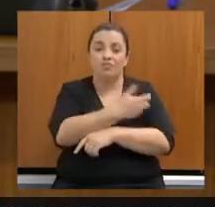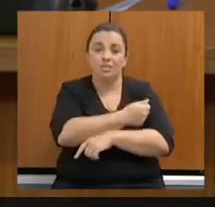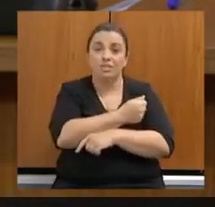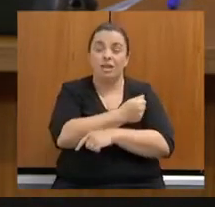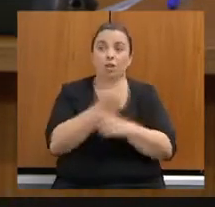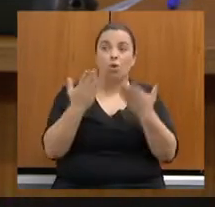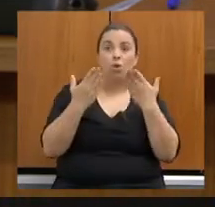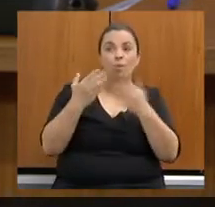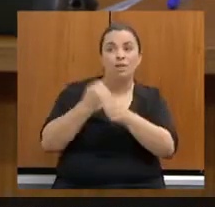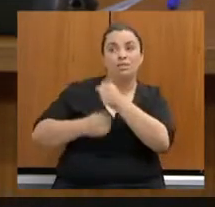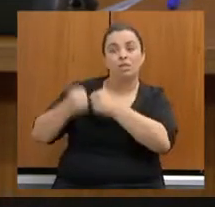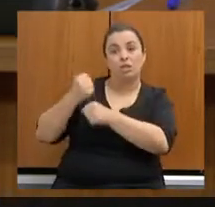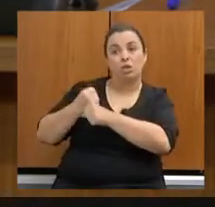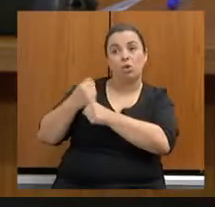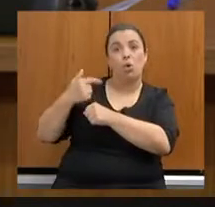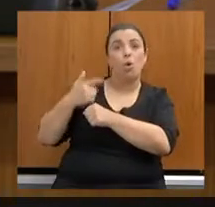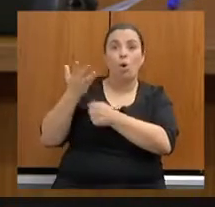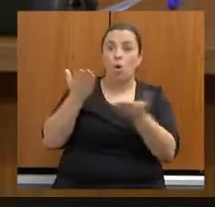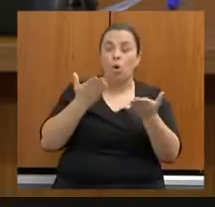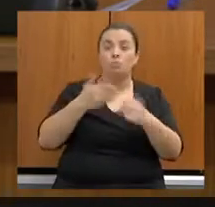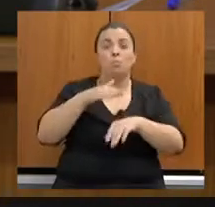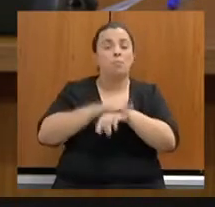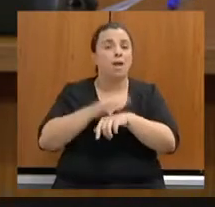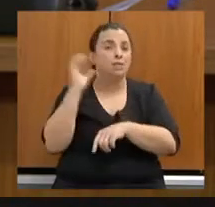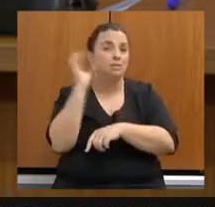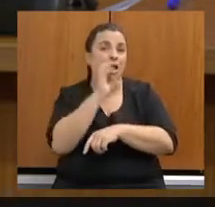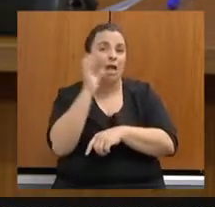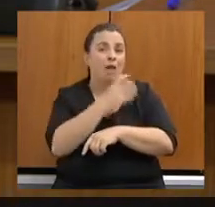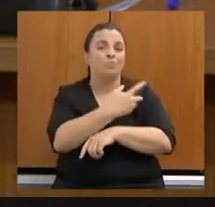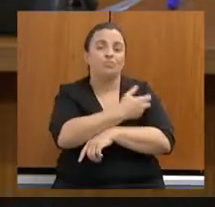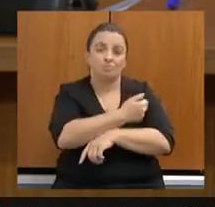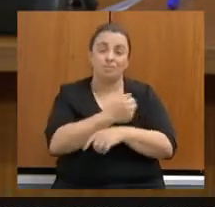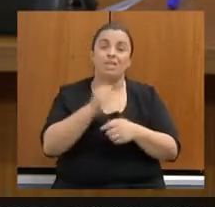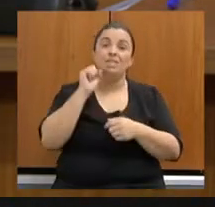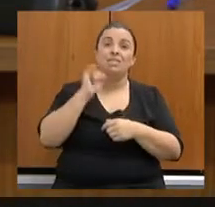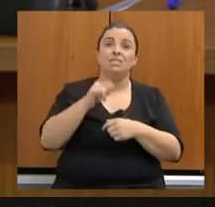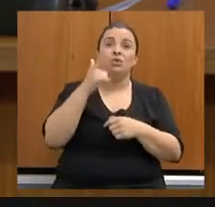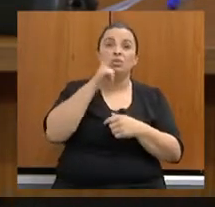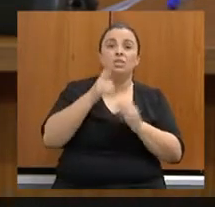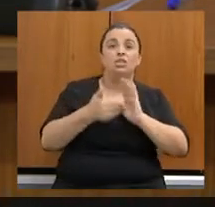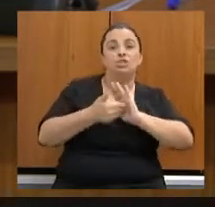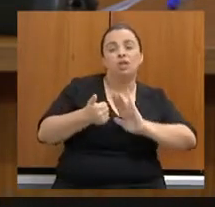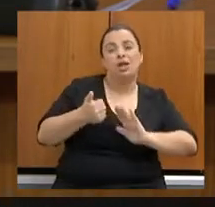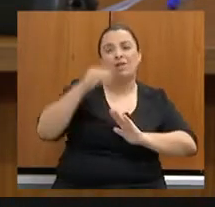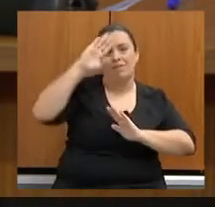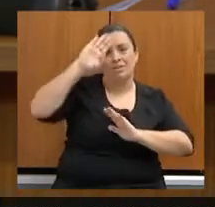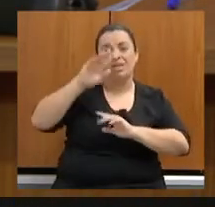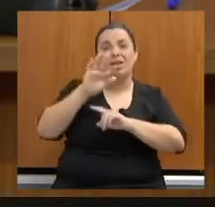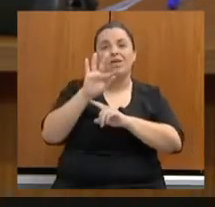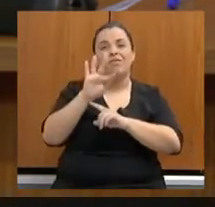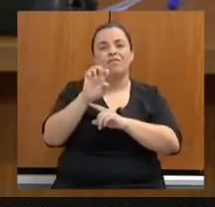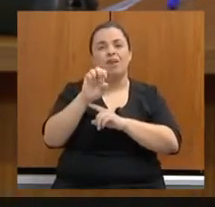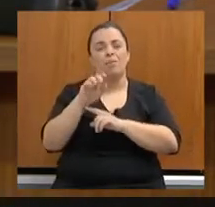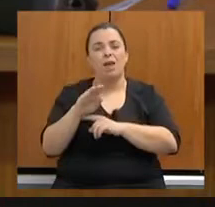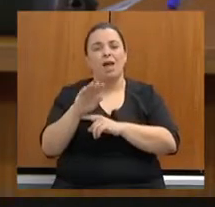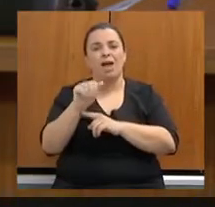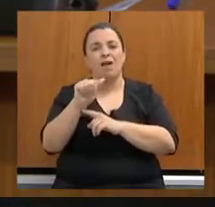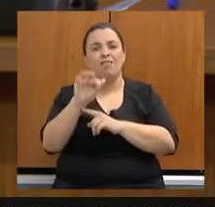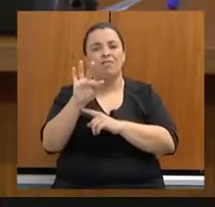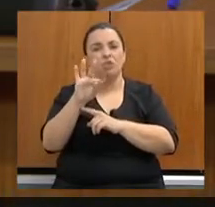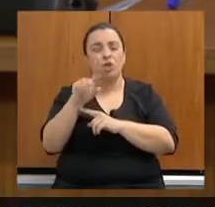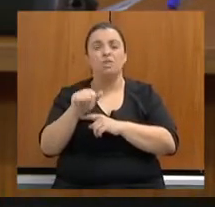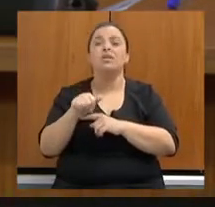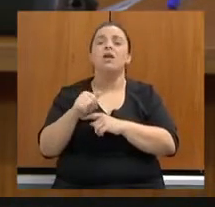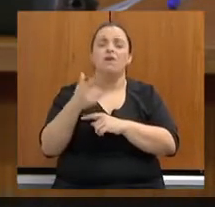nós porque uma vez que a gente consiga retirar a vacinação de aftosa a gente vai fazer um empenho muito grande porque a gente possa ser declarada